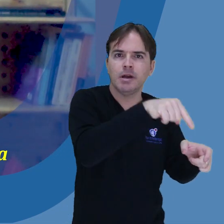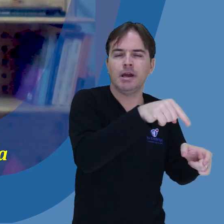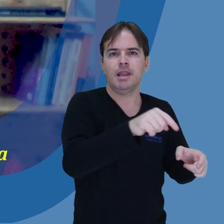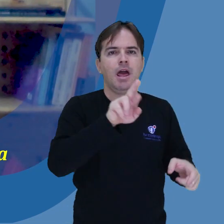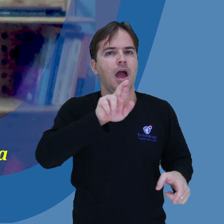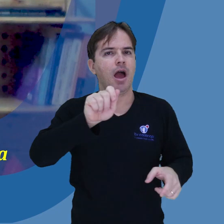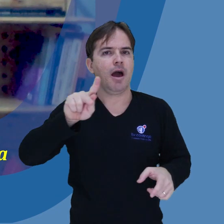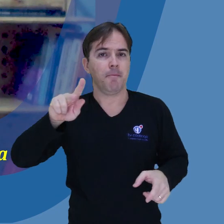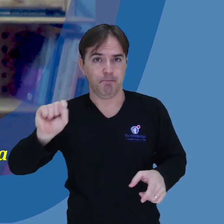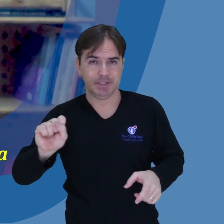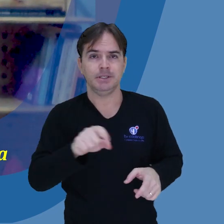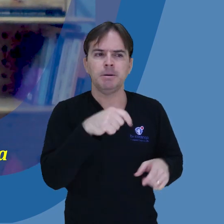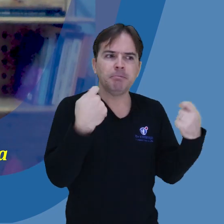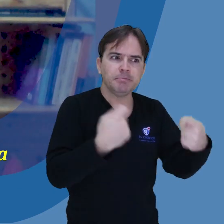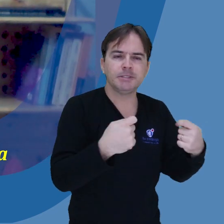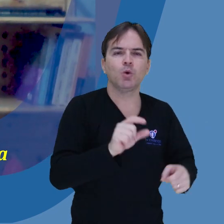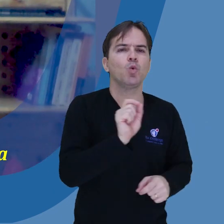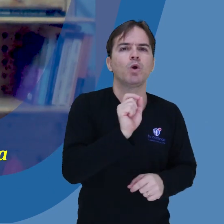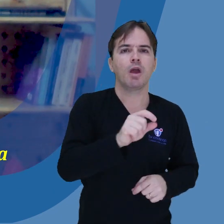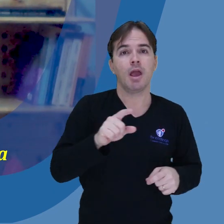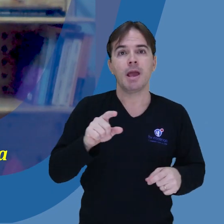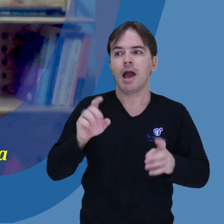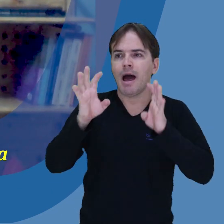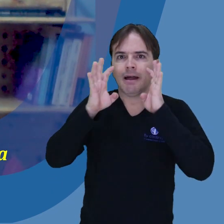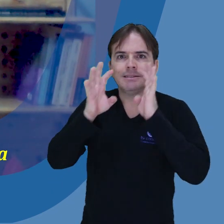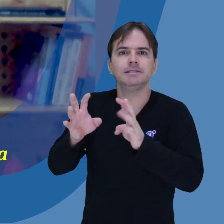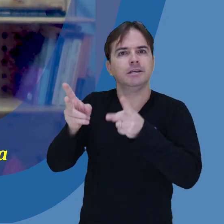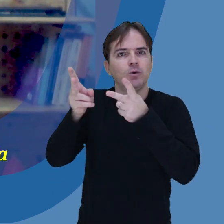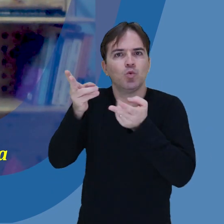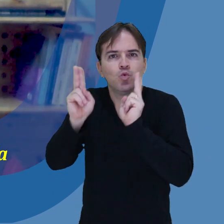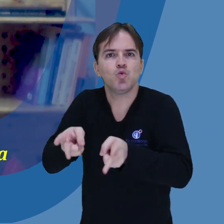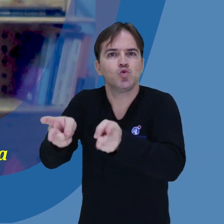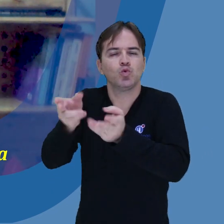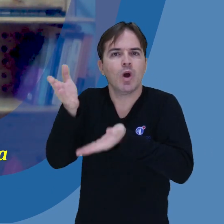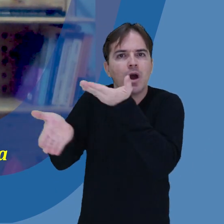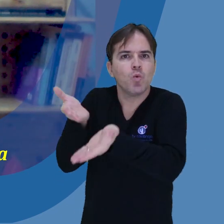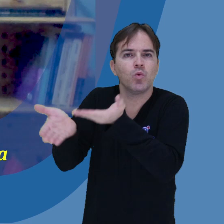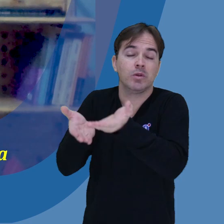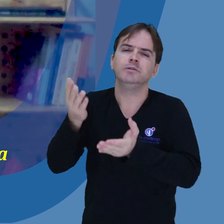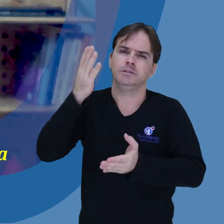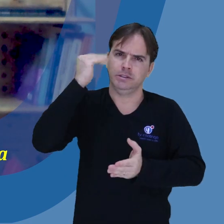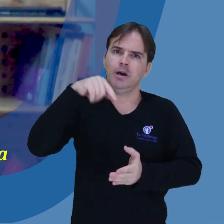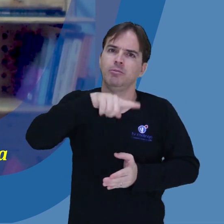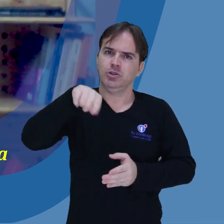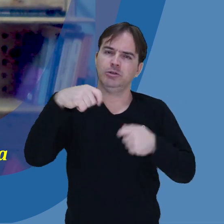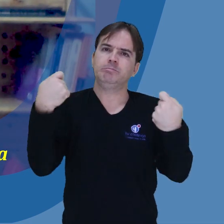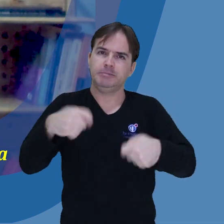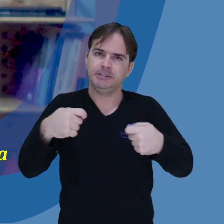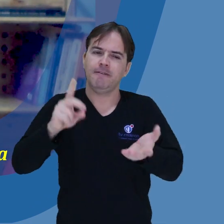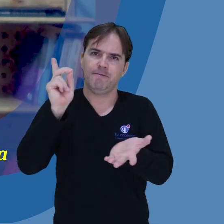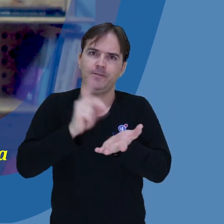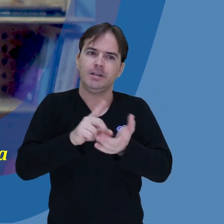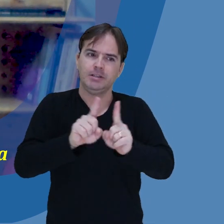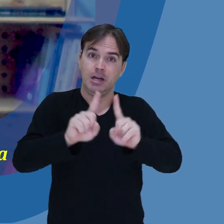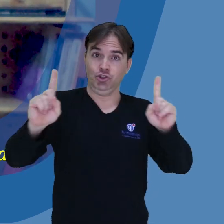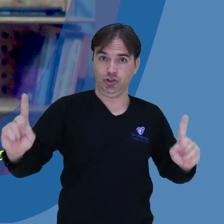RAPS, no sentido de garantir a continuidade do cuidado, respeitando as medidas sanitárias,